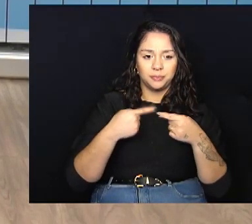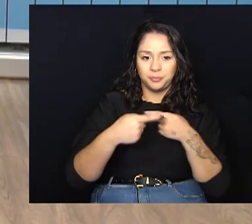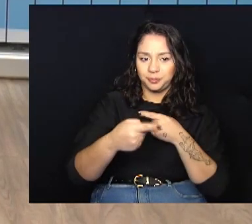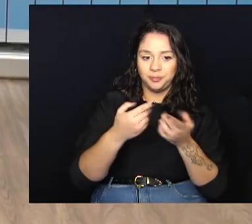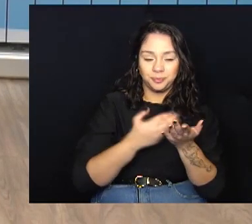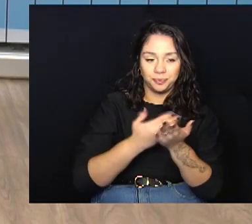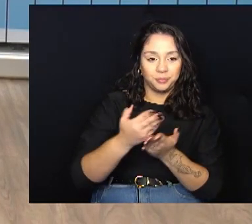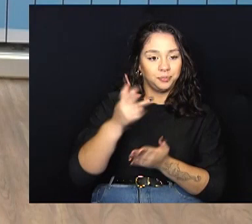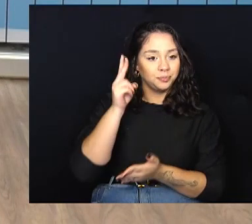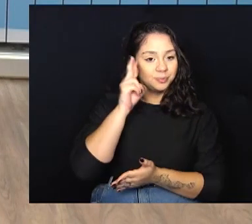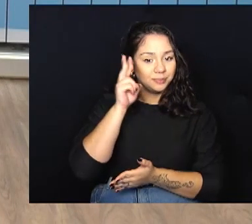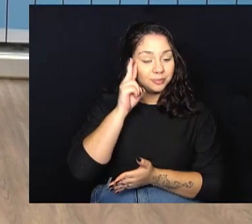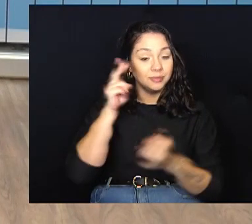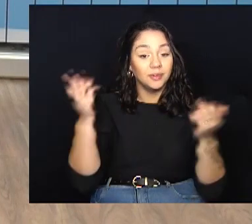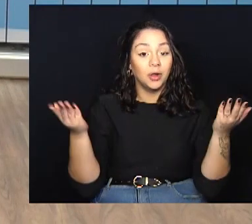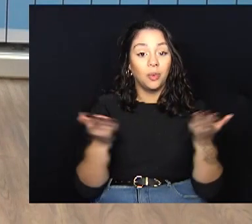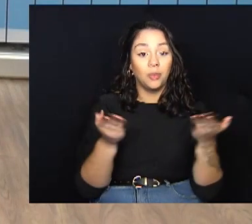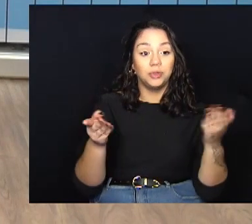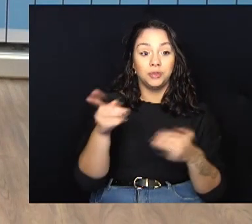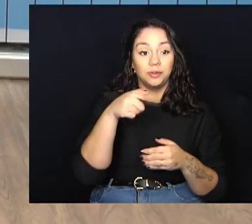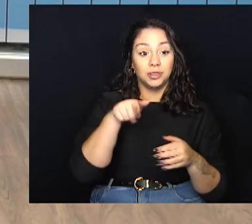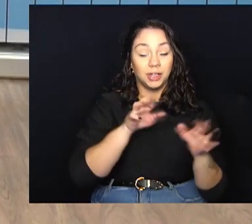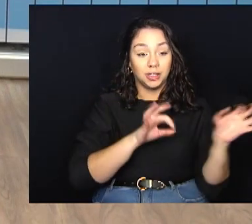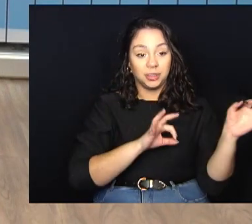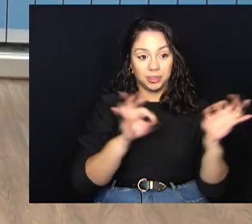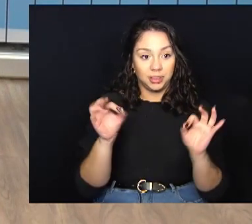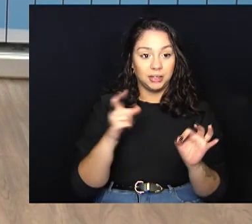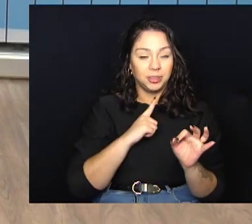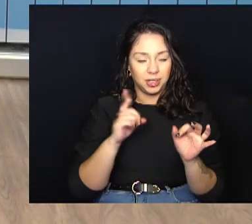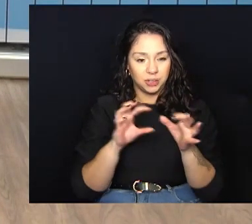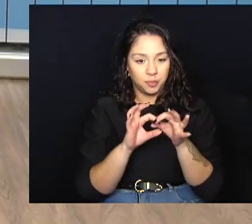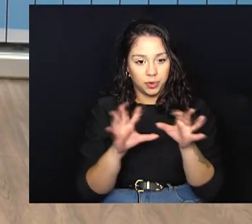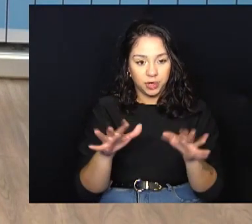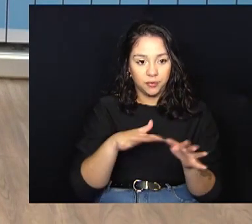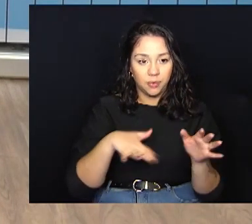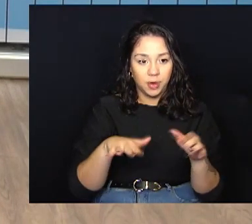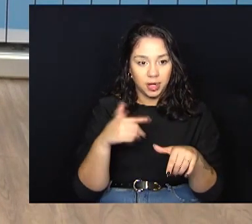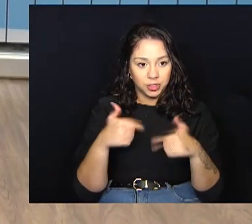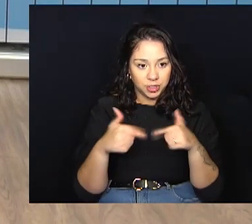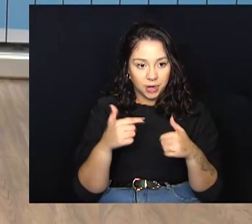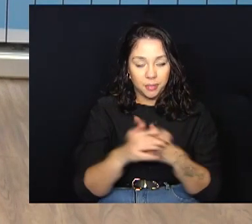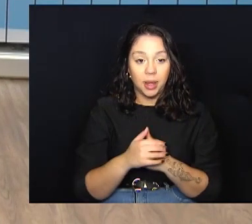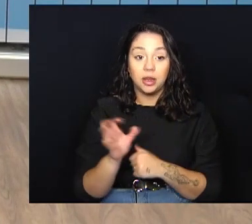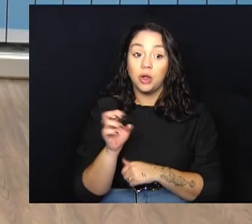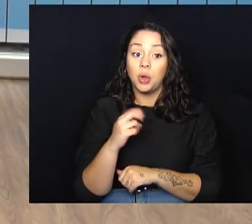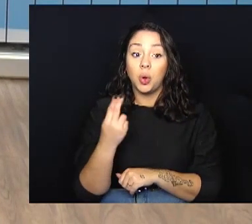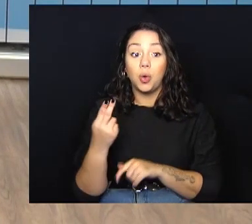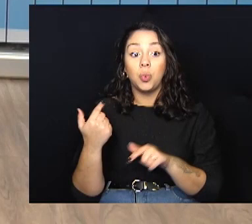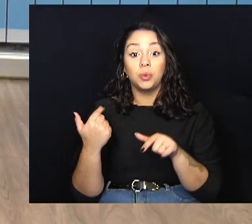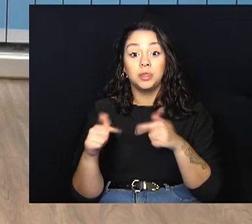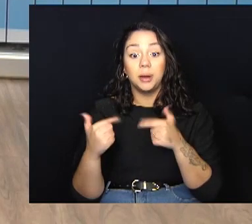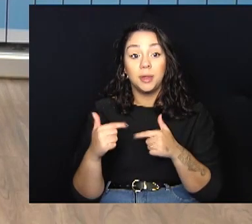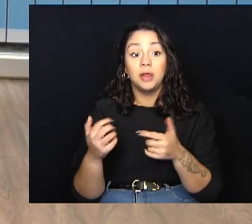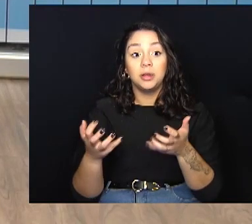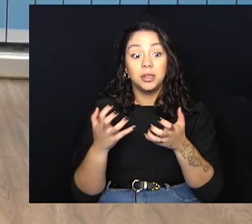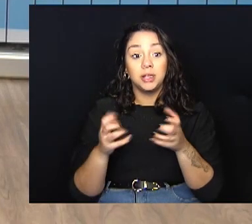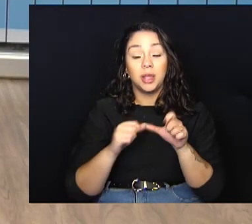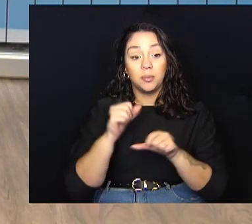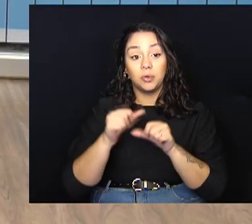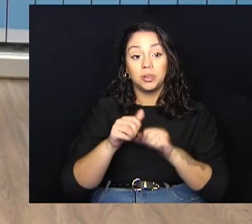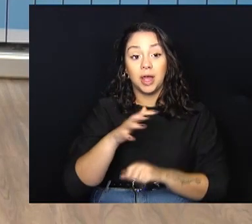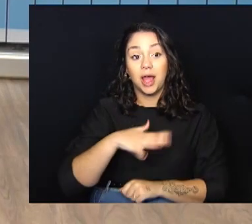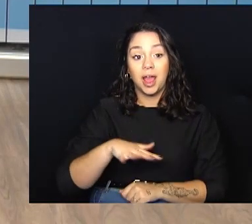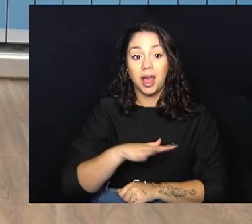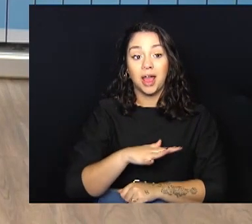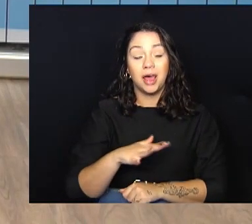segunda-feira você que está nos acompanhando está disponível para o mercado de trabalho ou você tá trabalhando mas quer mudar diário tá